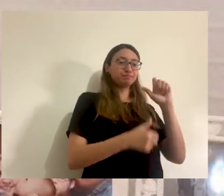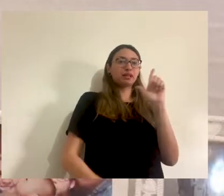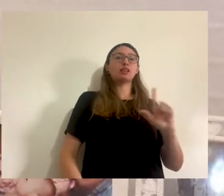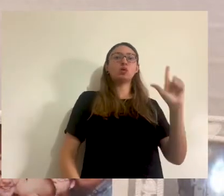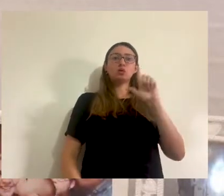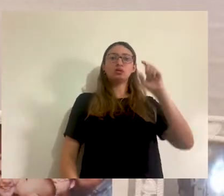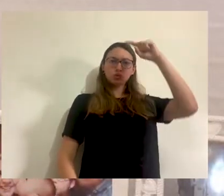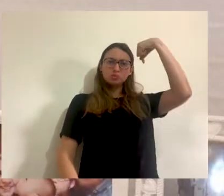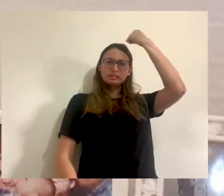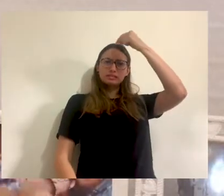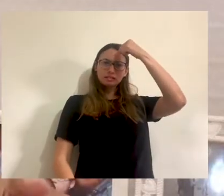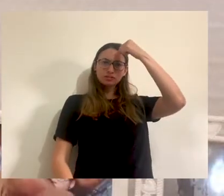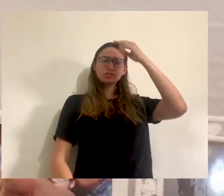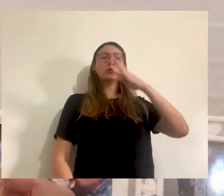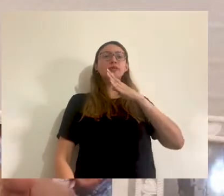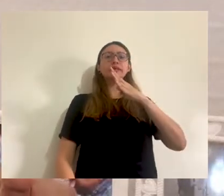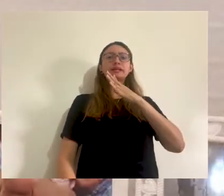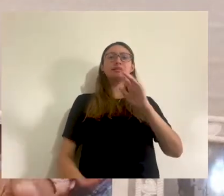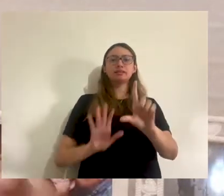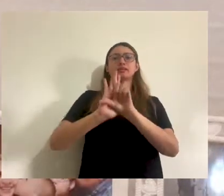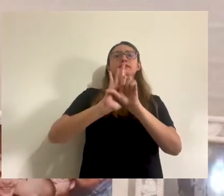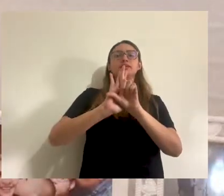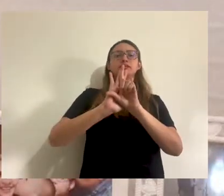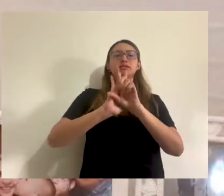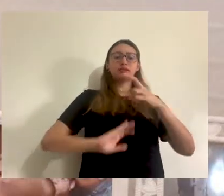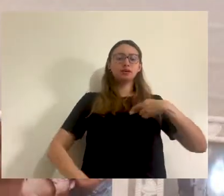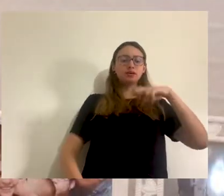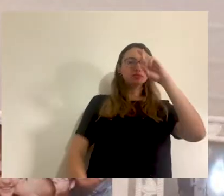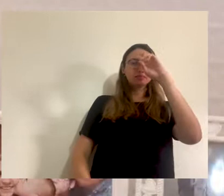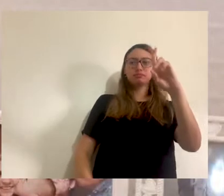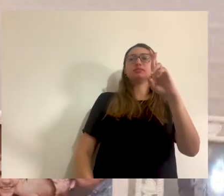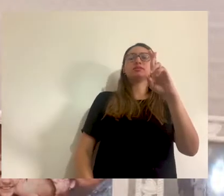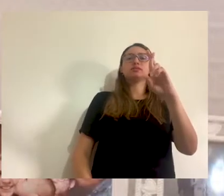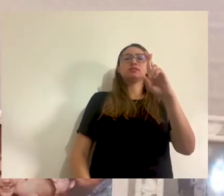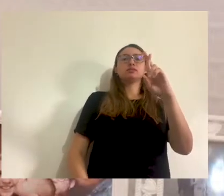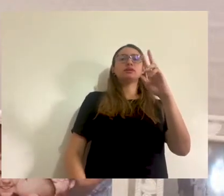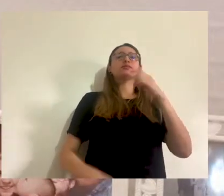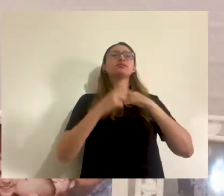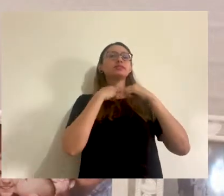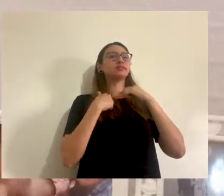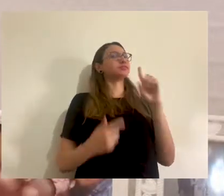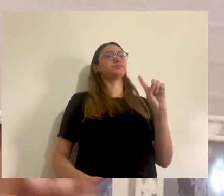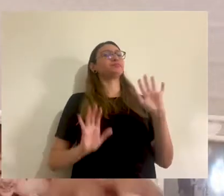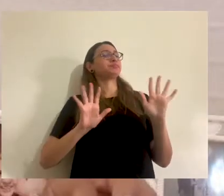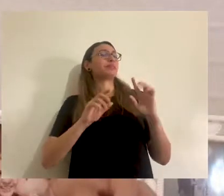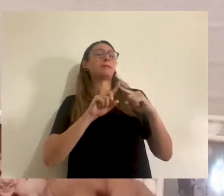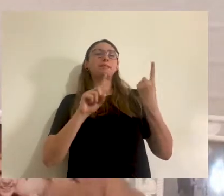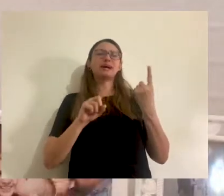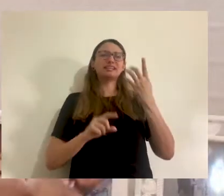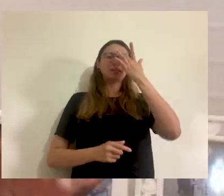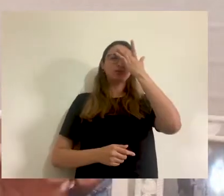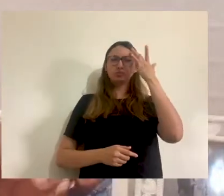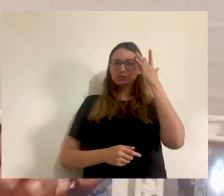aquele que conhece a lei, aquele que é o religioso, ele não faz a vontade de Deus, mas aquele que é